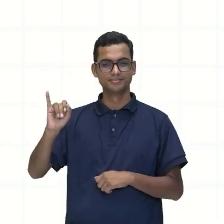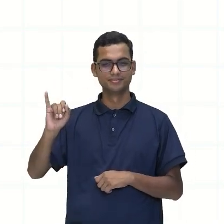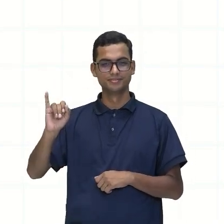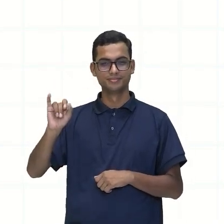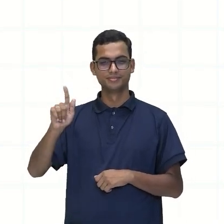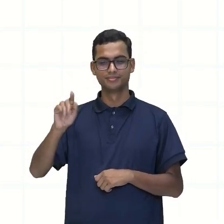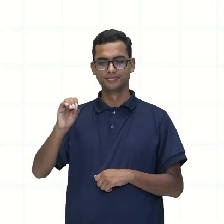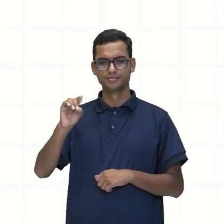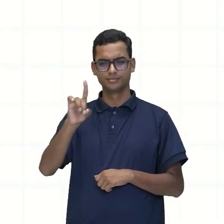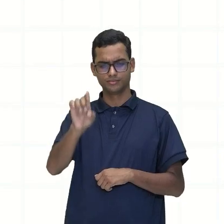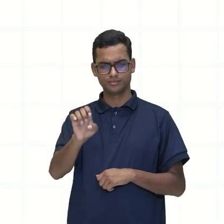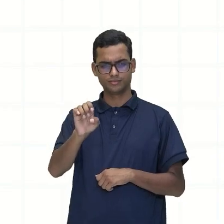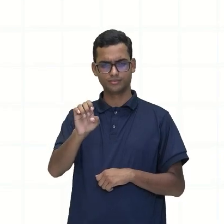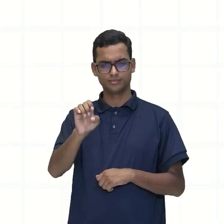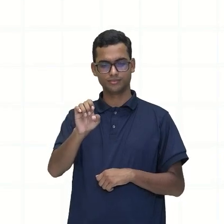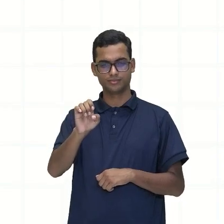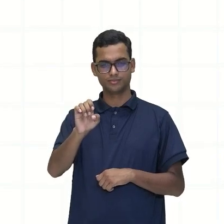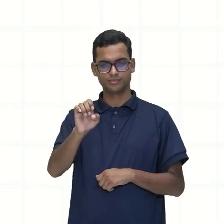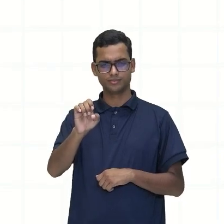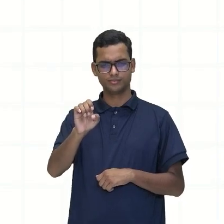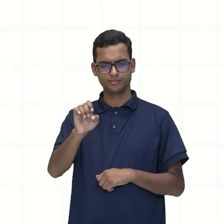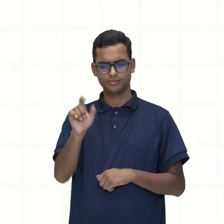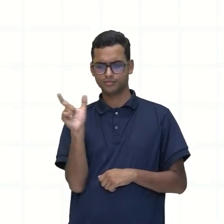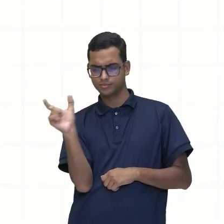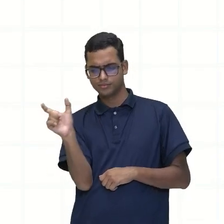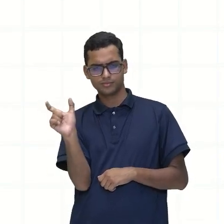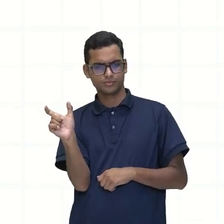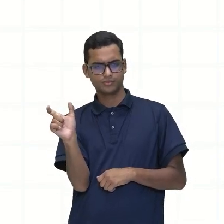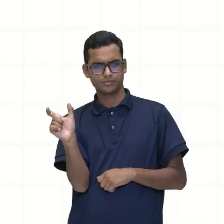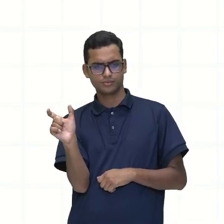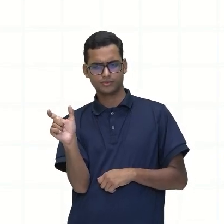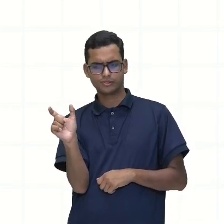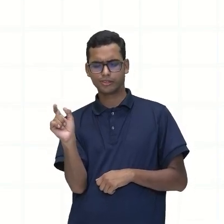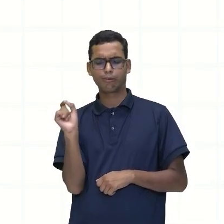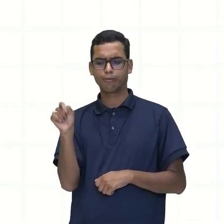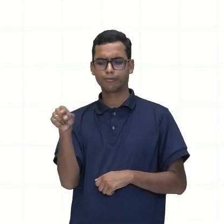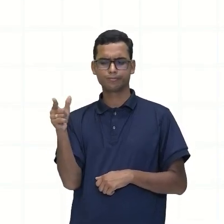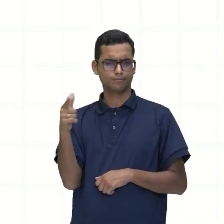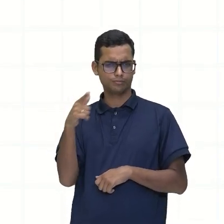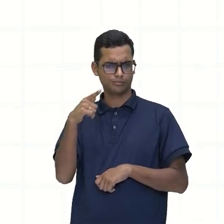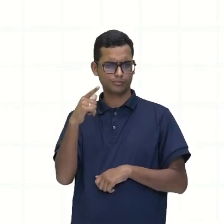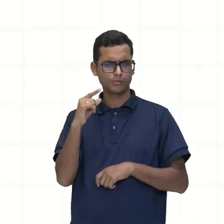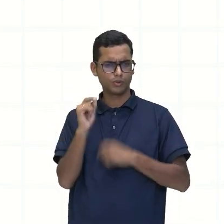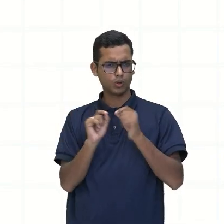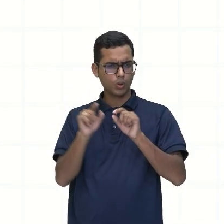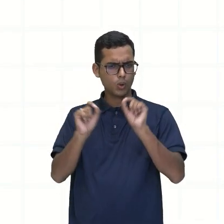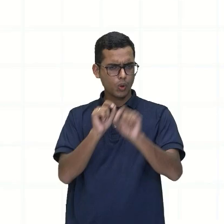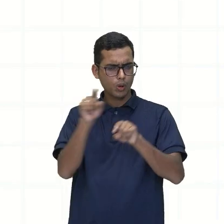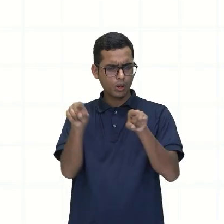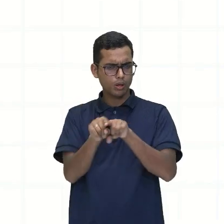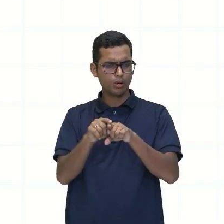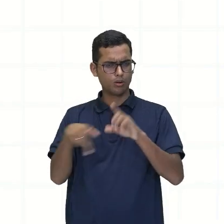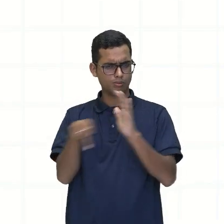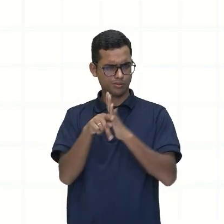a dog, tá bom? Se eu falar bigode, você não tem como saber o que é bigode. É a parte